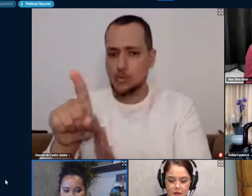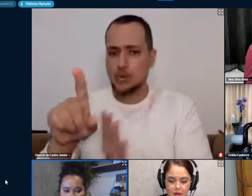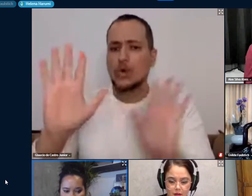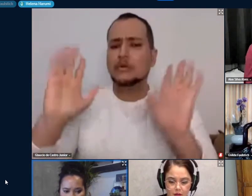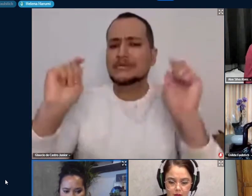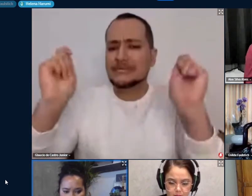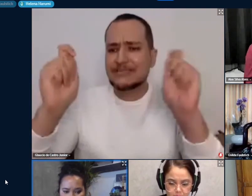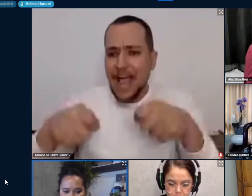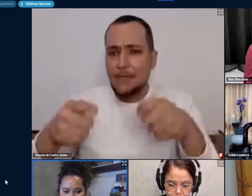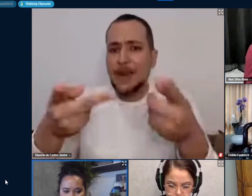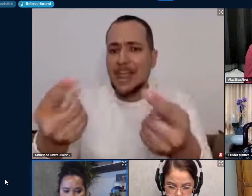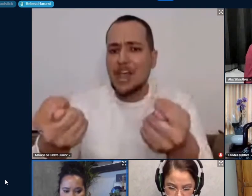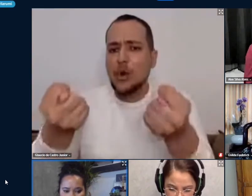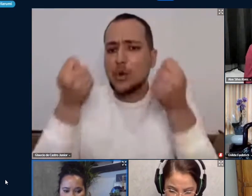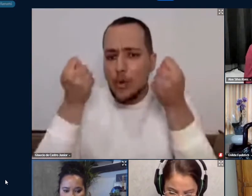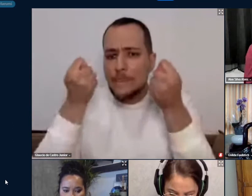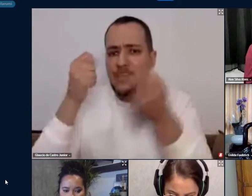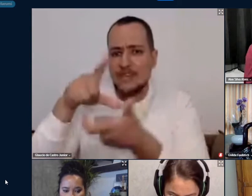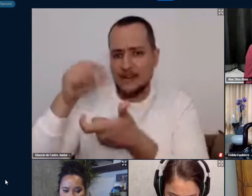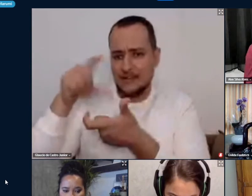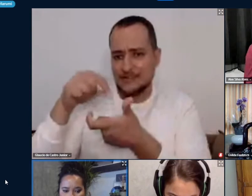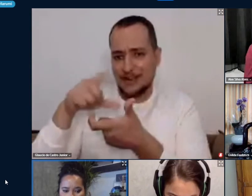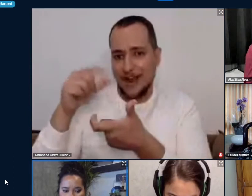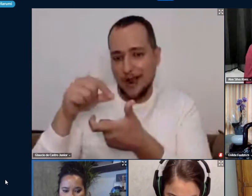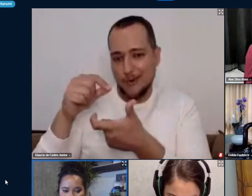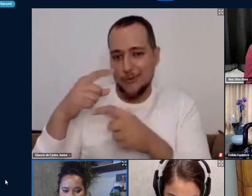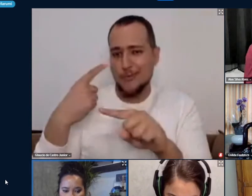Obrigada. A palavra mouse,